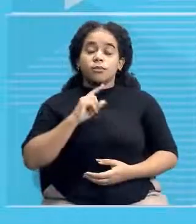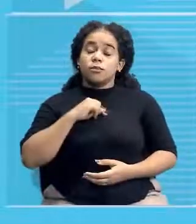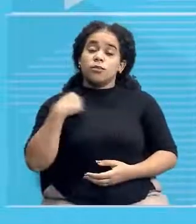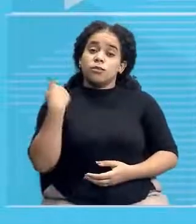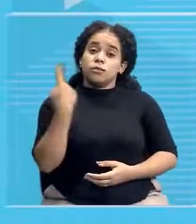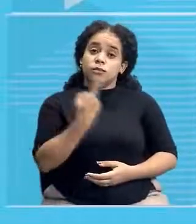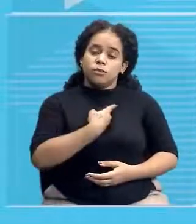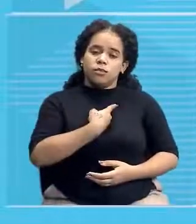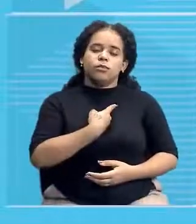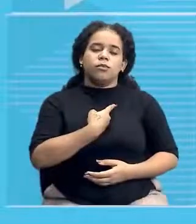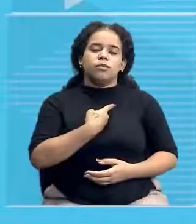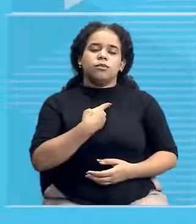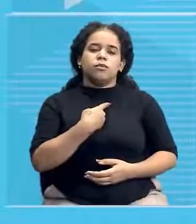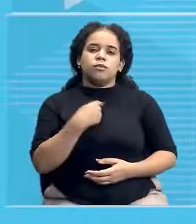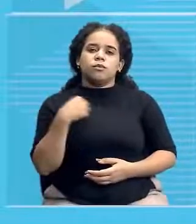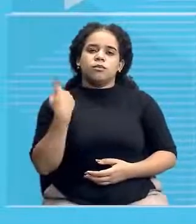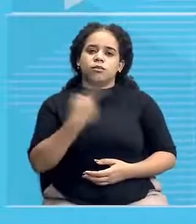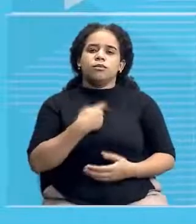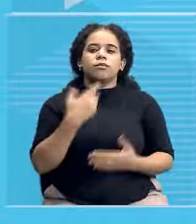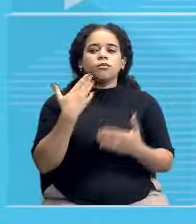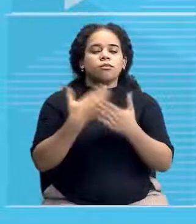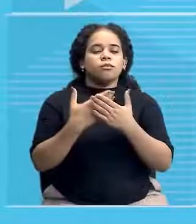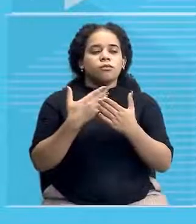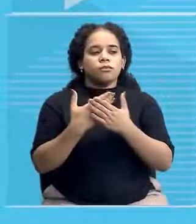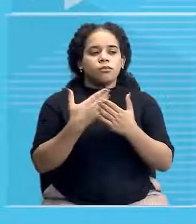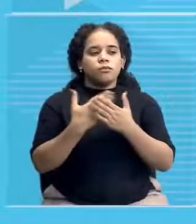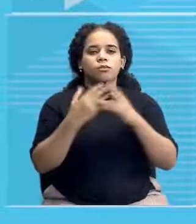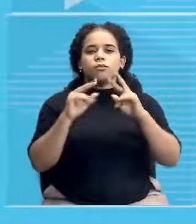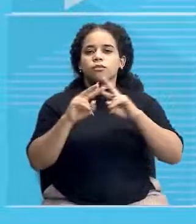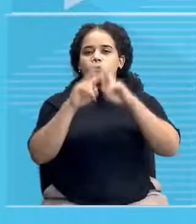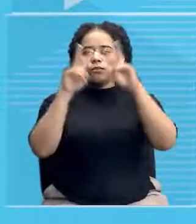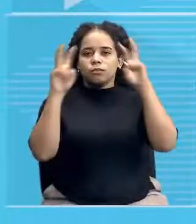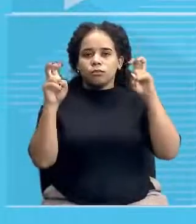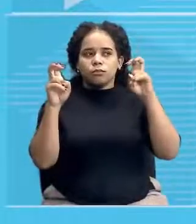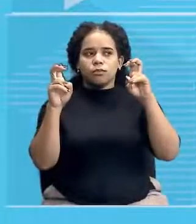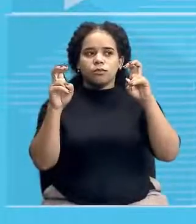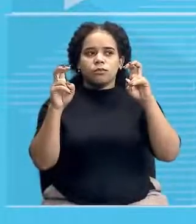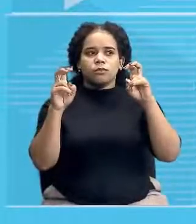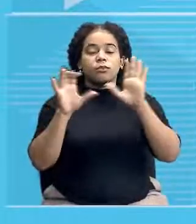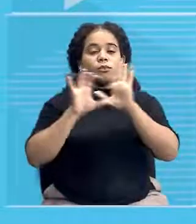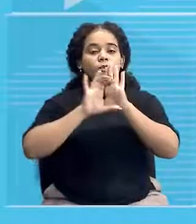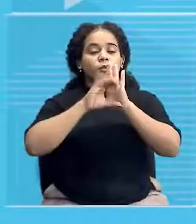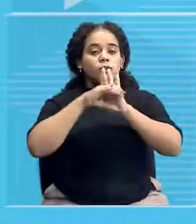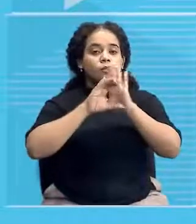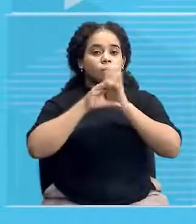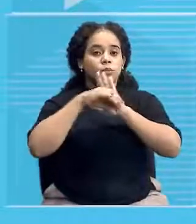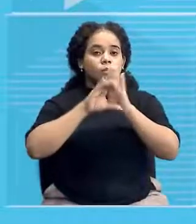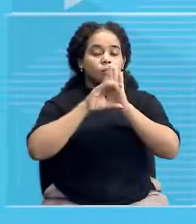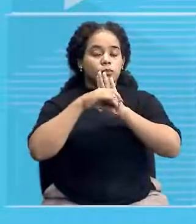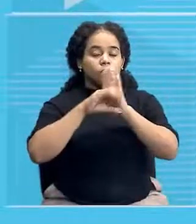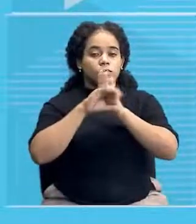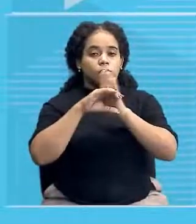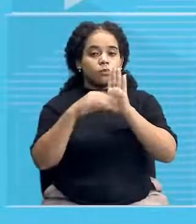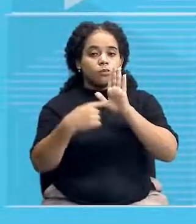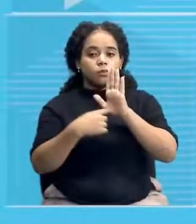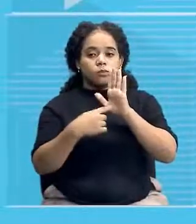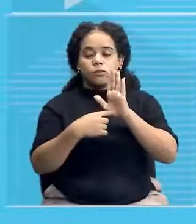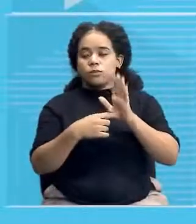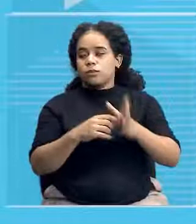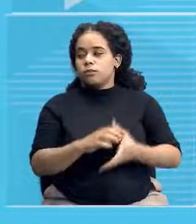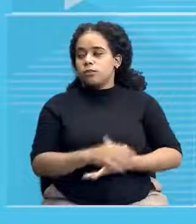Nós vamos estudar os conceitos.